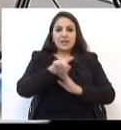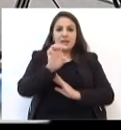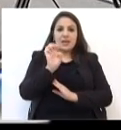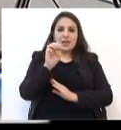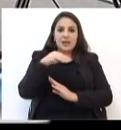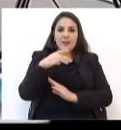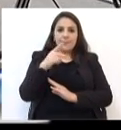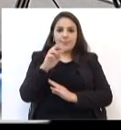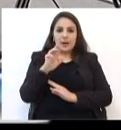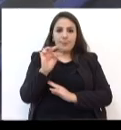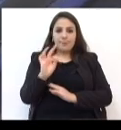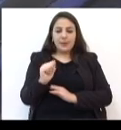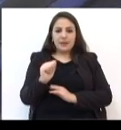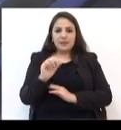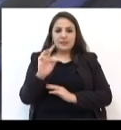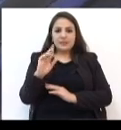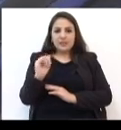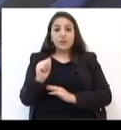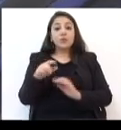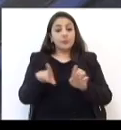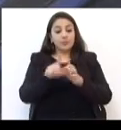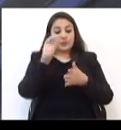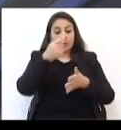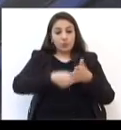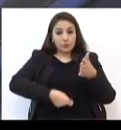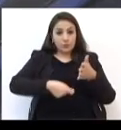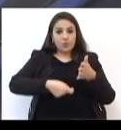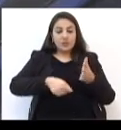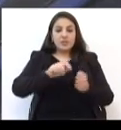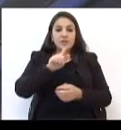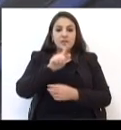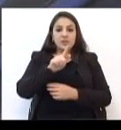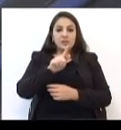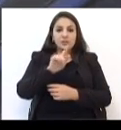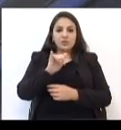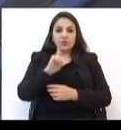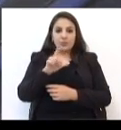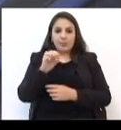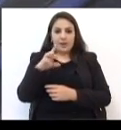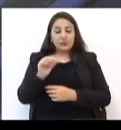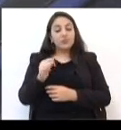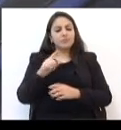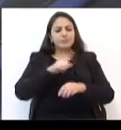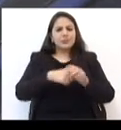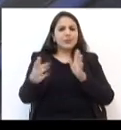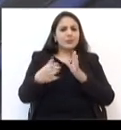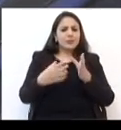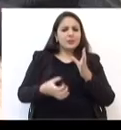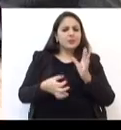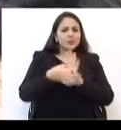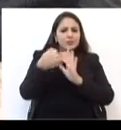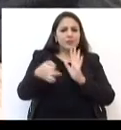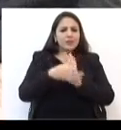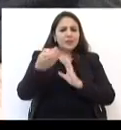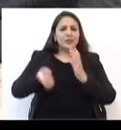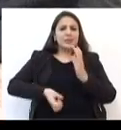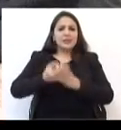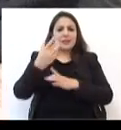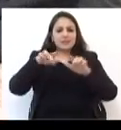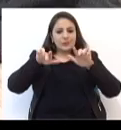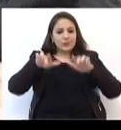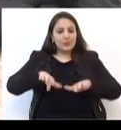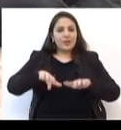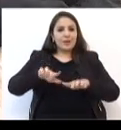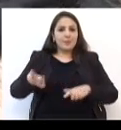Embrapa Trigo e escritor Gilberto Cunha. Na época, ele sugeriu à equipe de jornalismo que se criasse